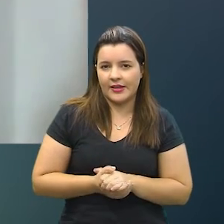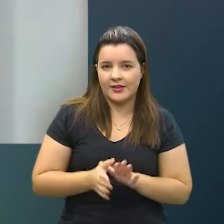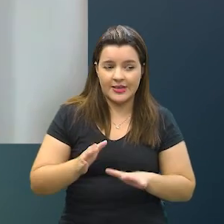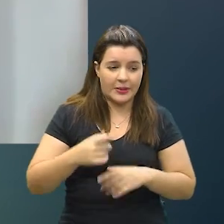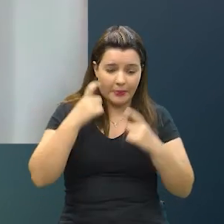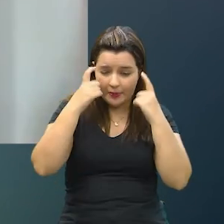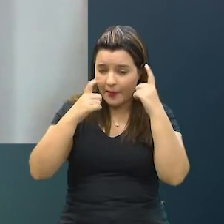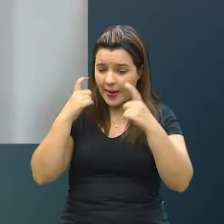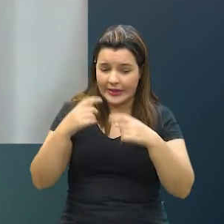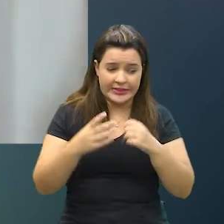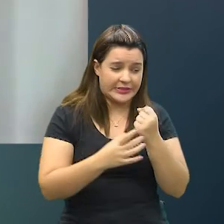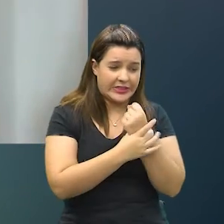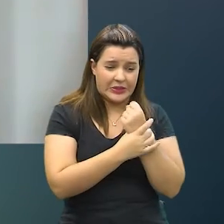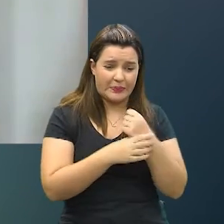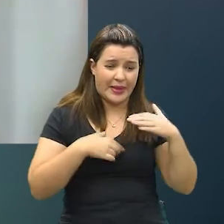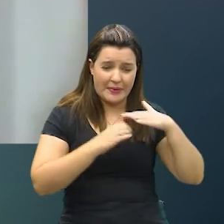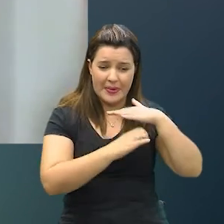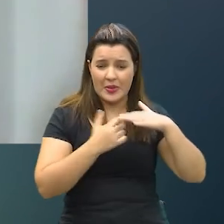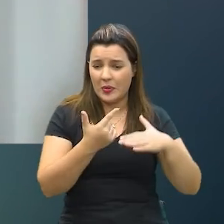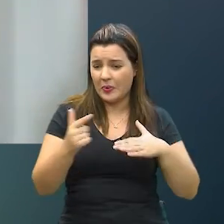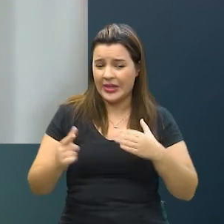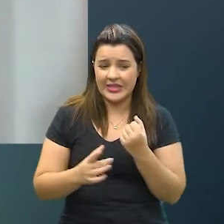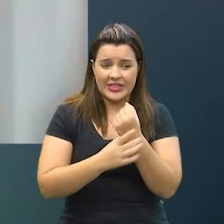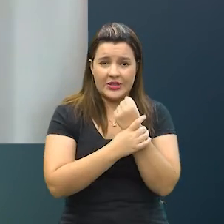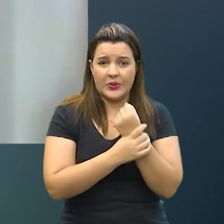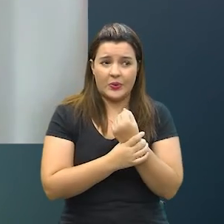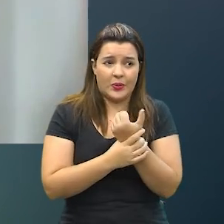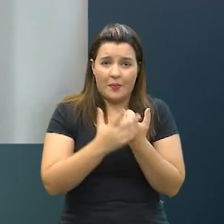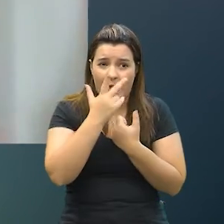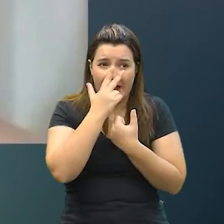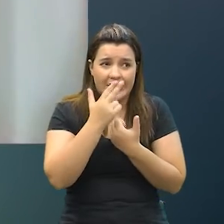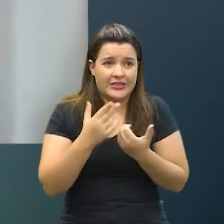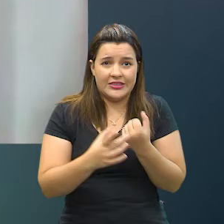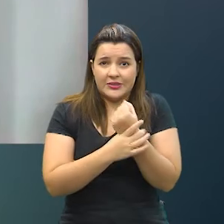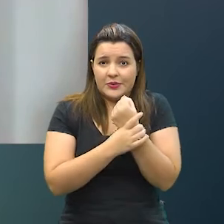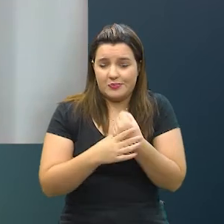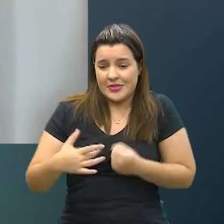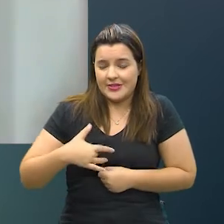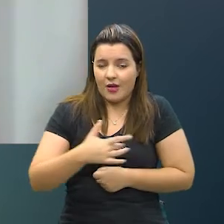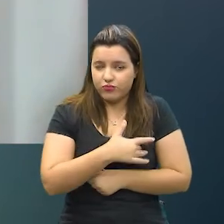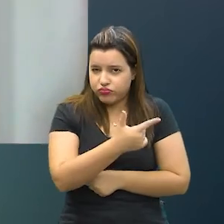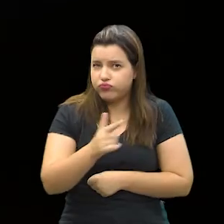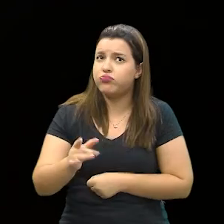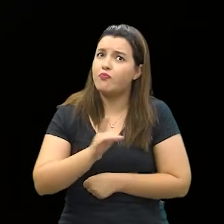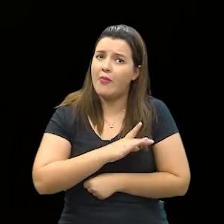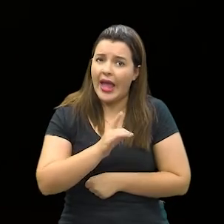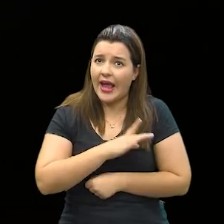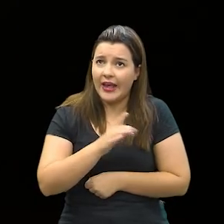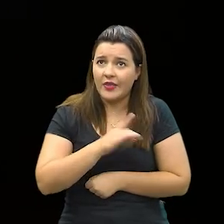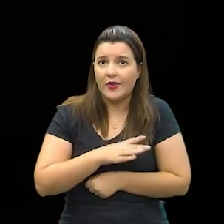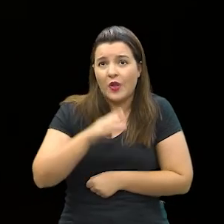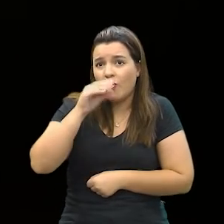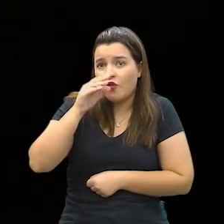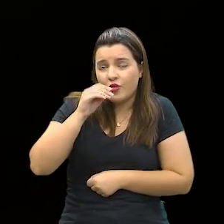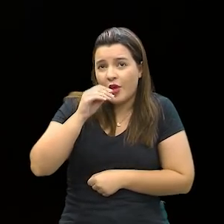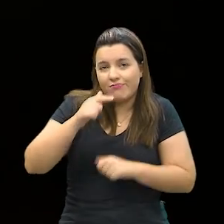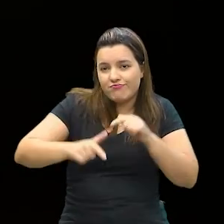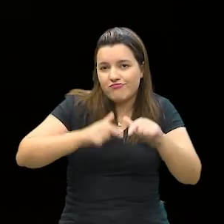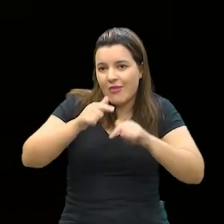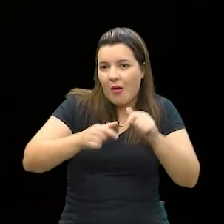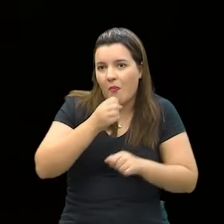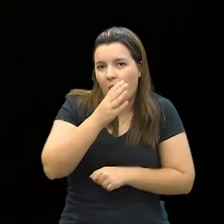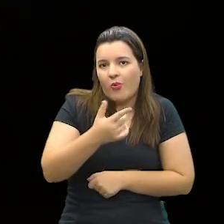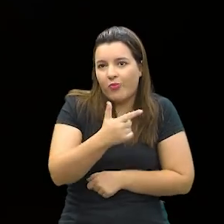aqui na minha empresa eu não tenho garantia de segurança, né, eu não tenho todos os protocolos aqui que